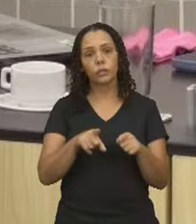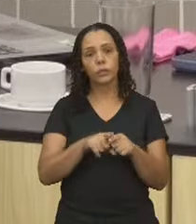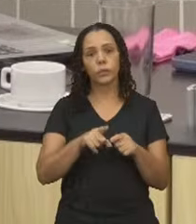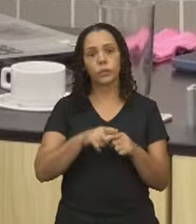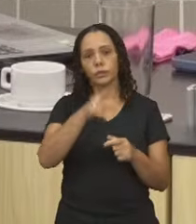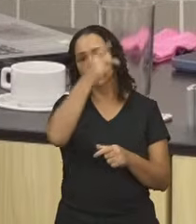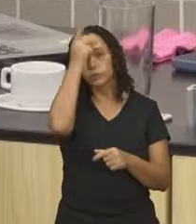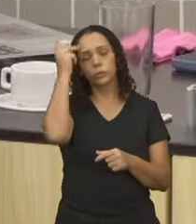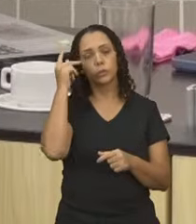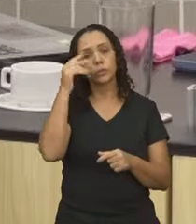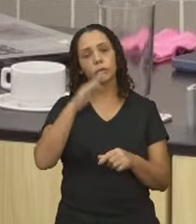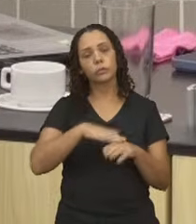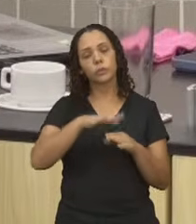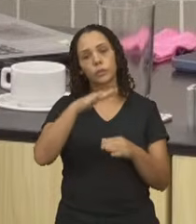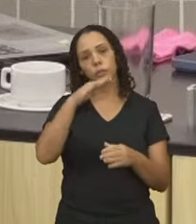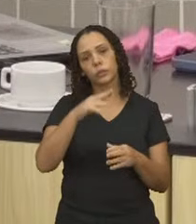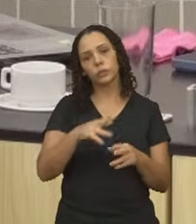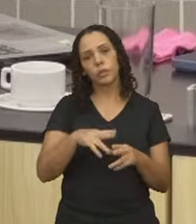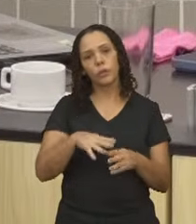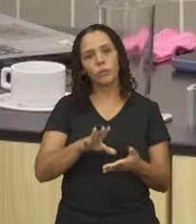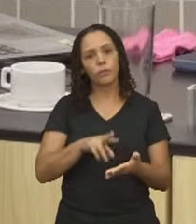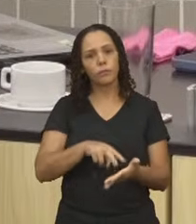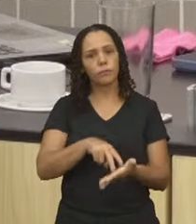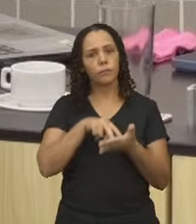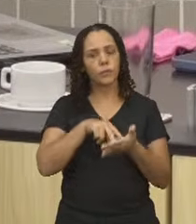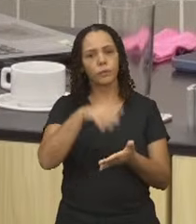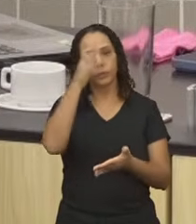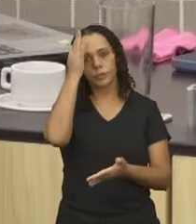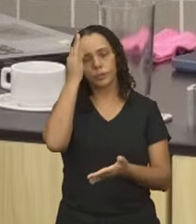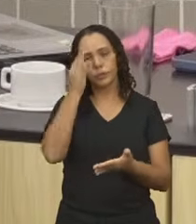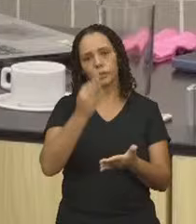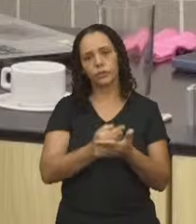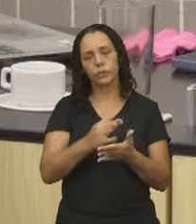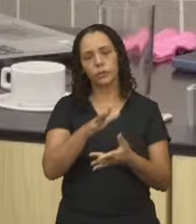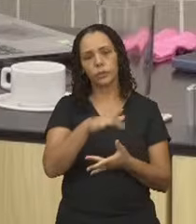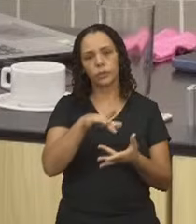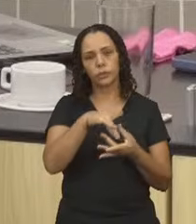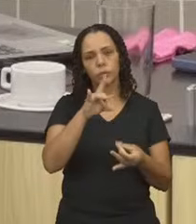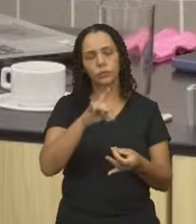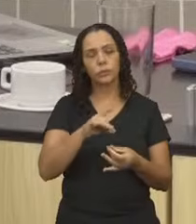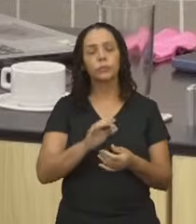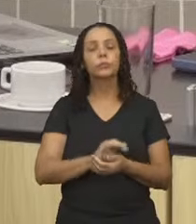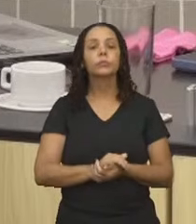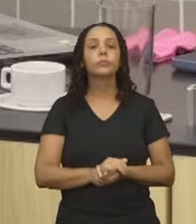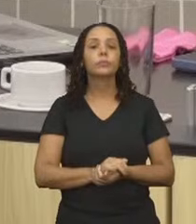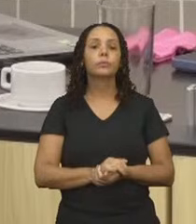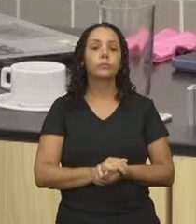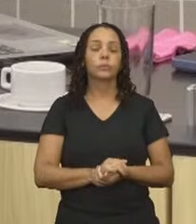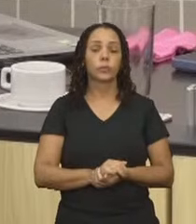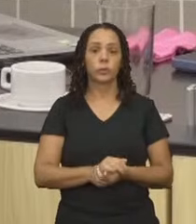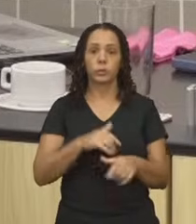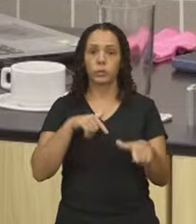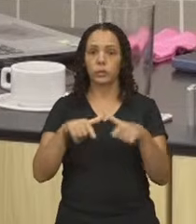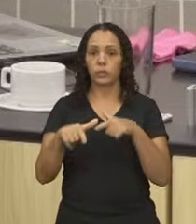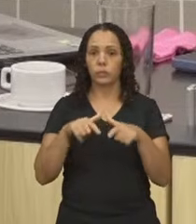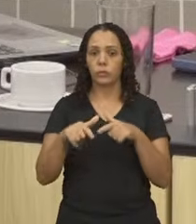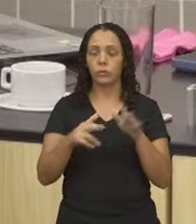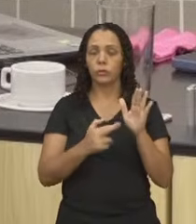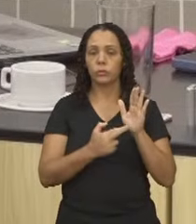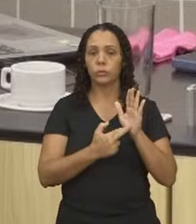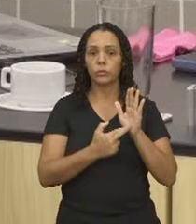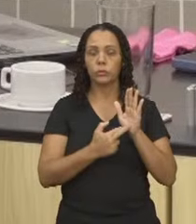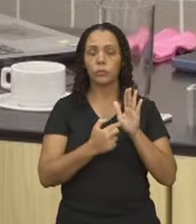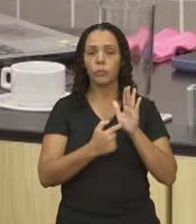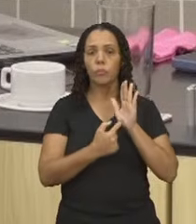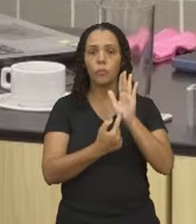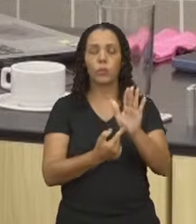quanto social, deixando um legado de fé, amor ao próximo e trabalho comunitário. Suas ações refletem o